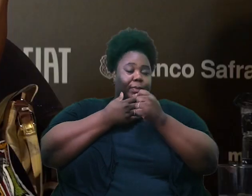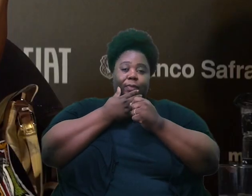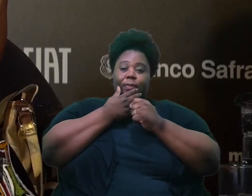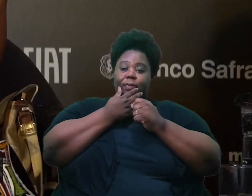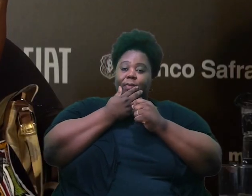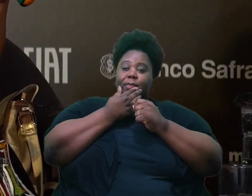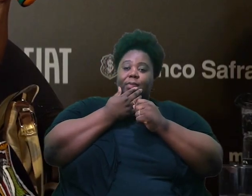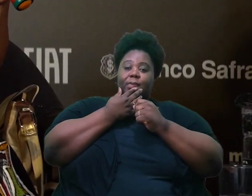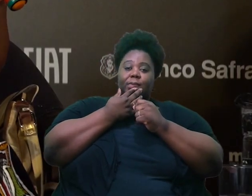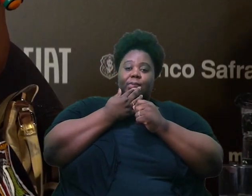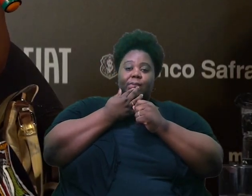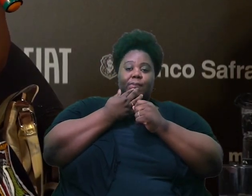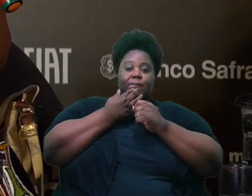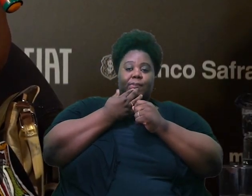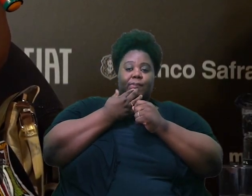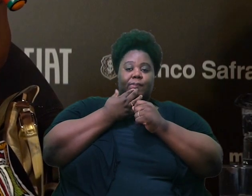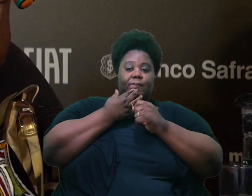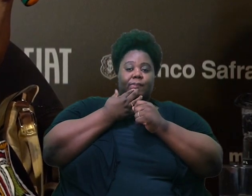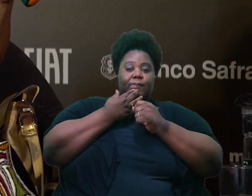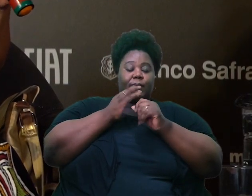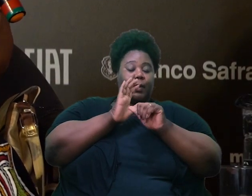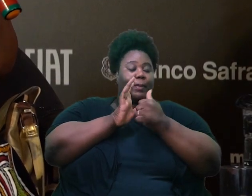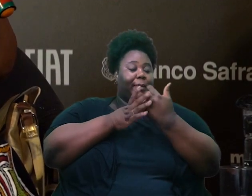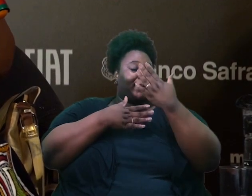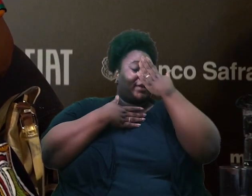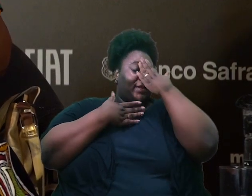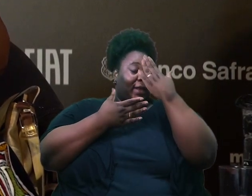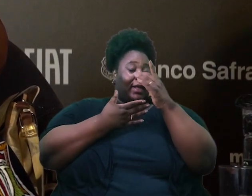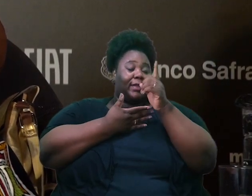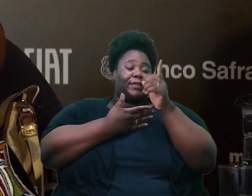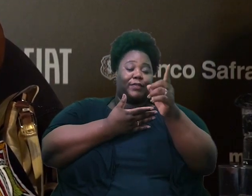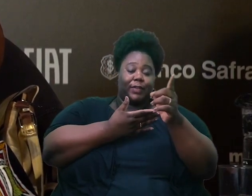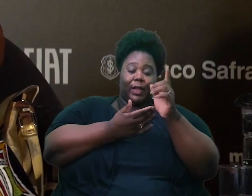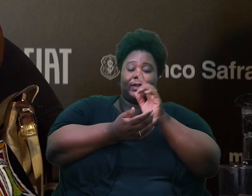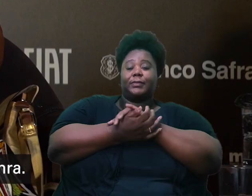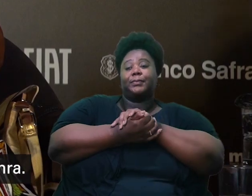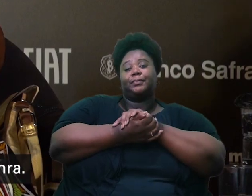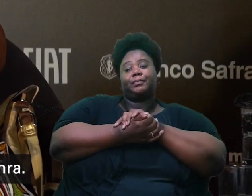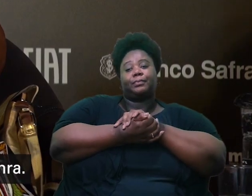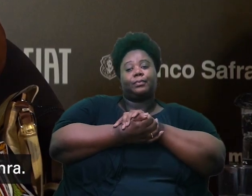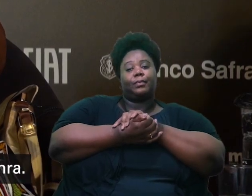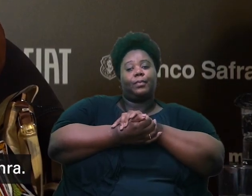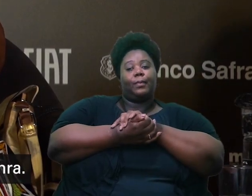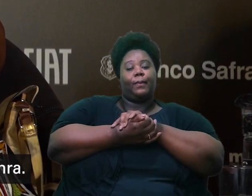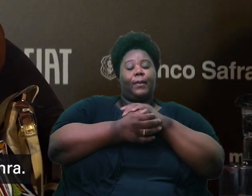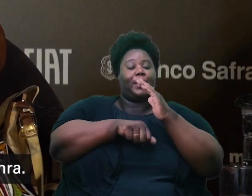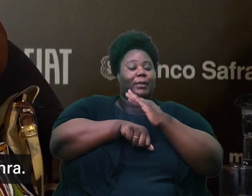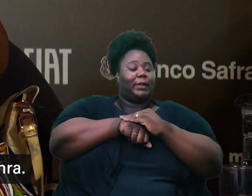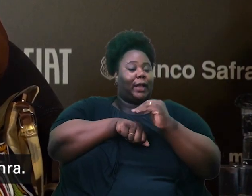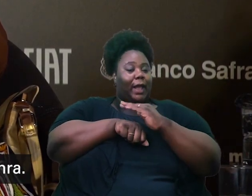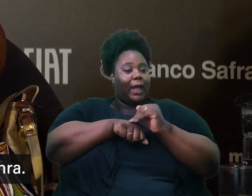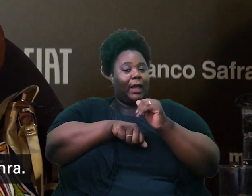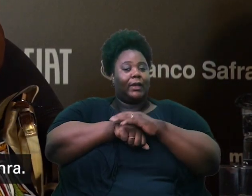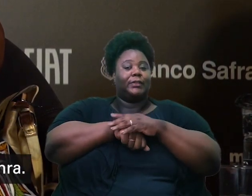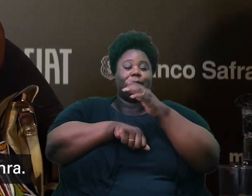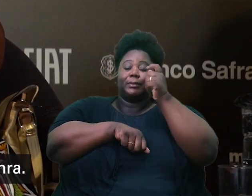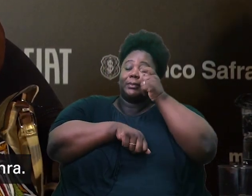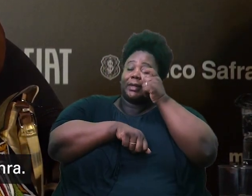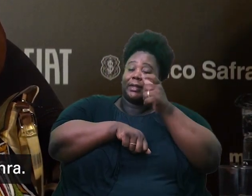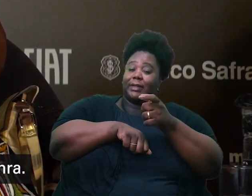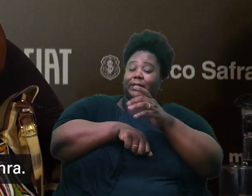queria primeiramente agradecer a vocês pelo carinho, pela atenção,